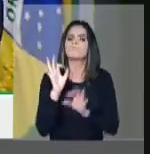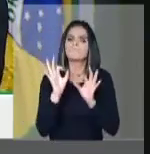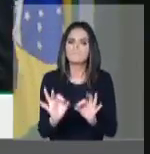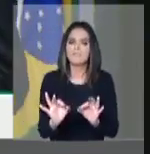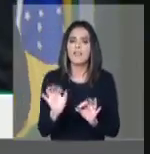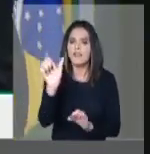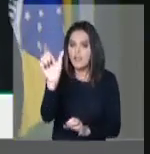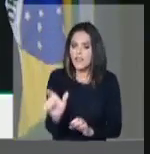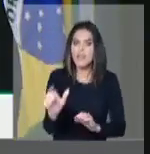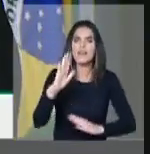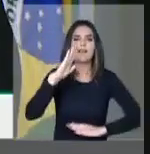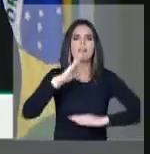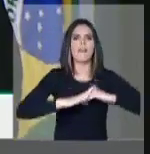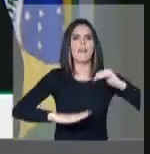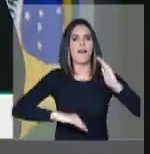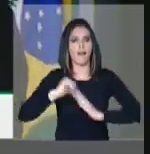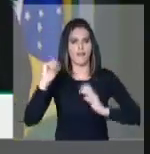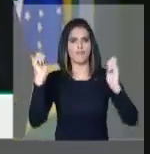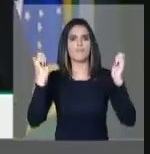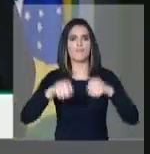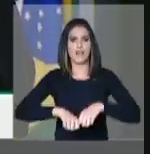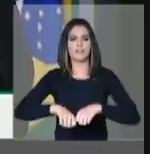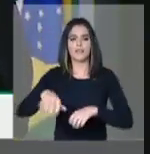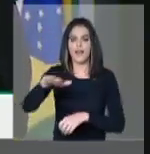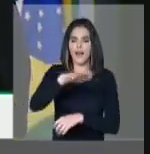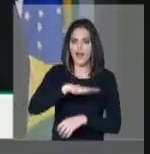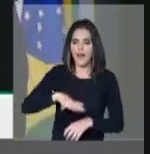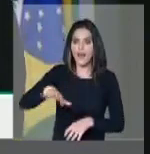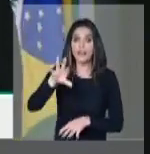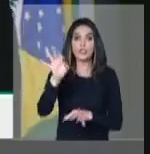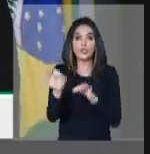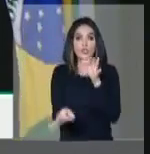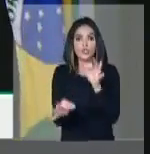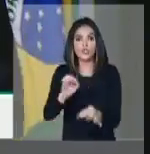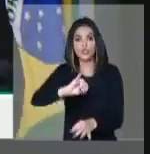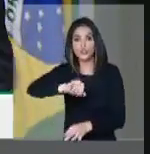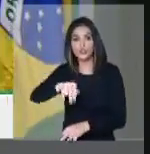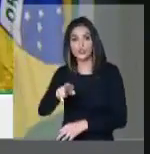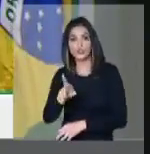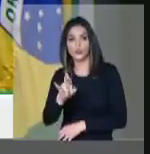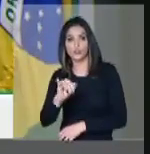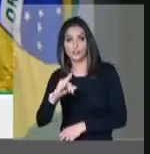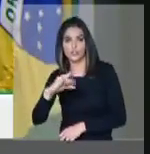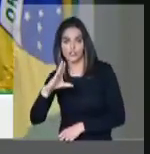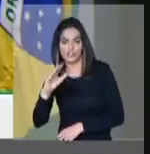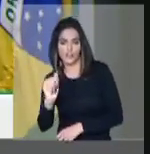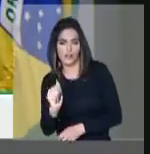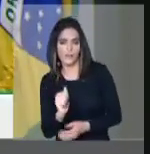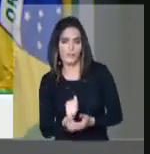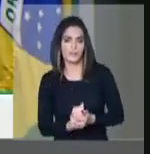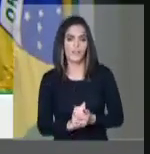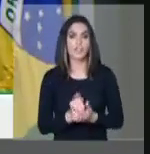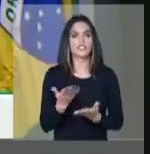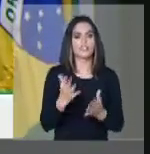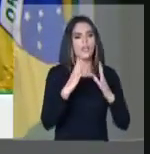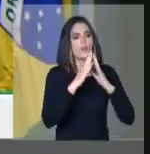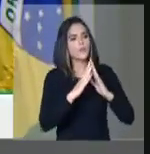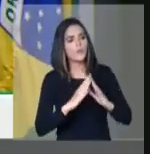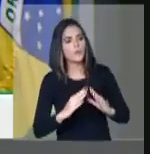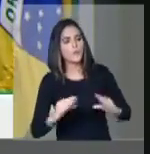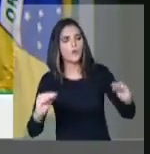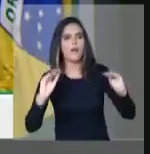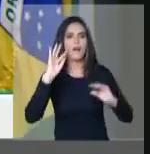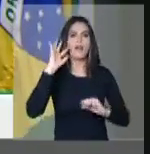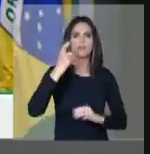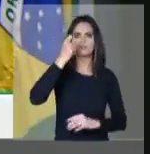pela sua capacidade jurídica de analisar os conflitos